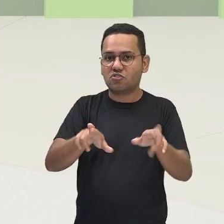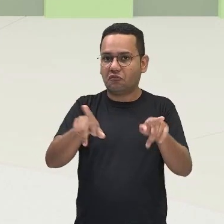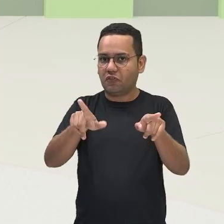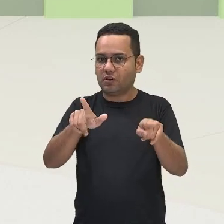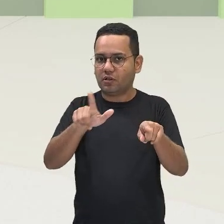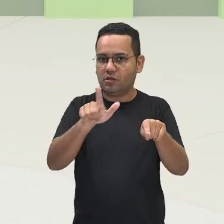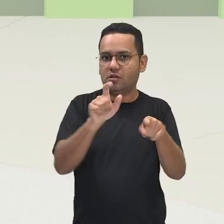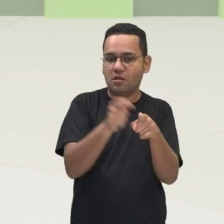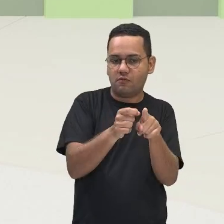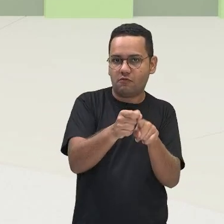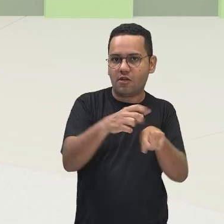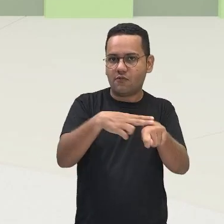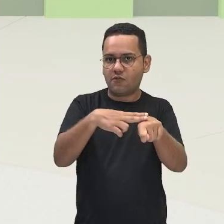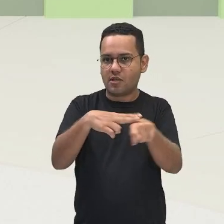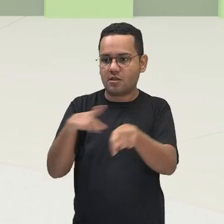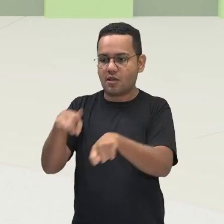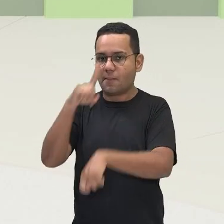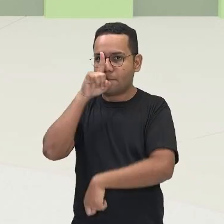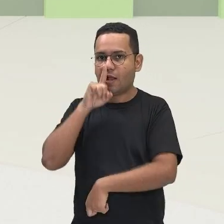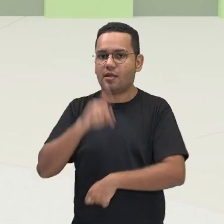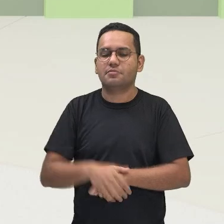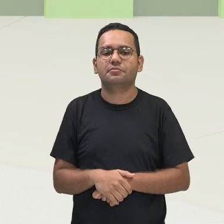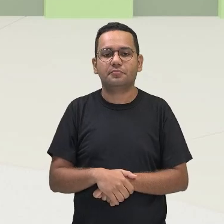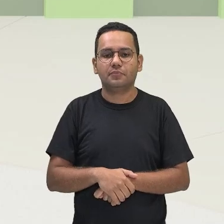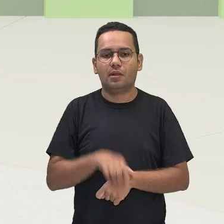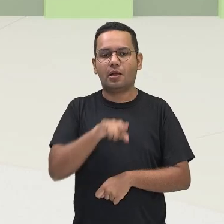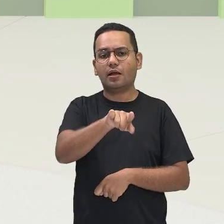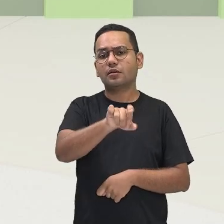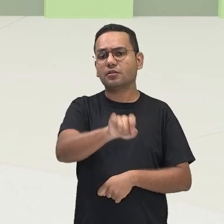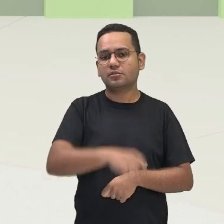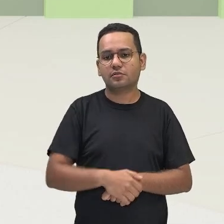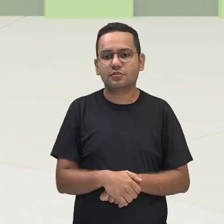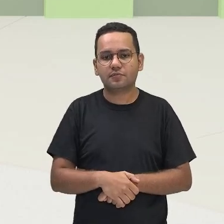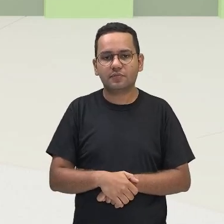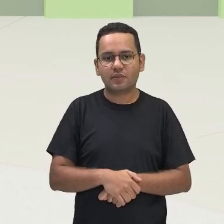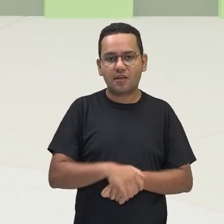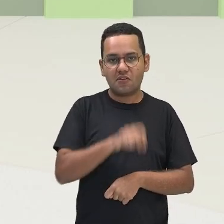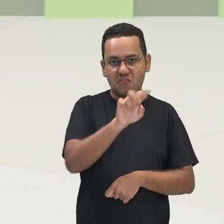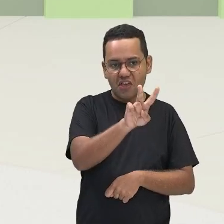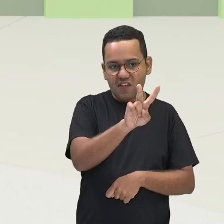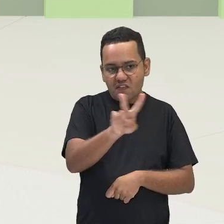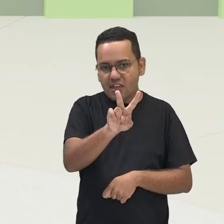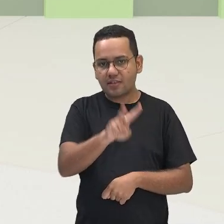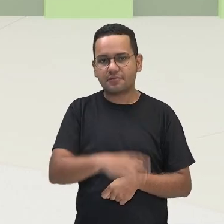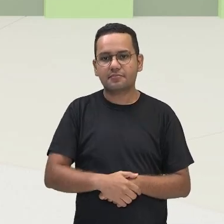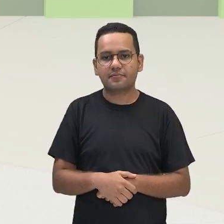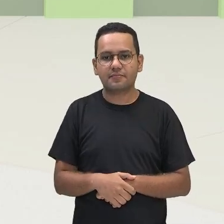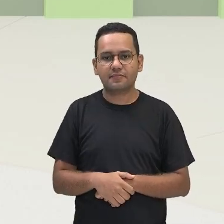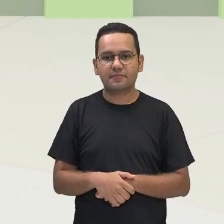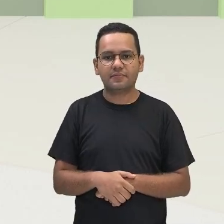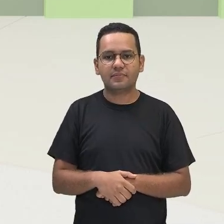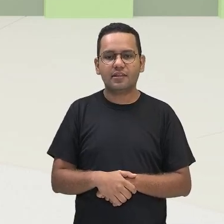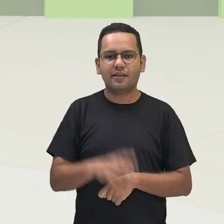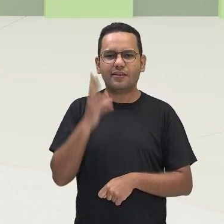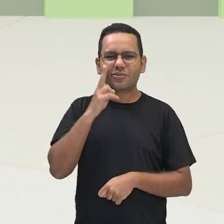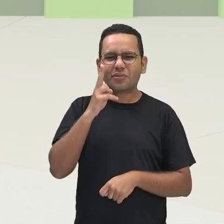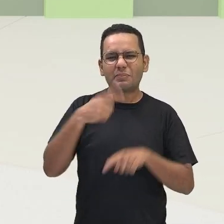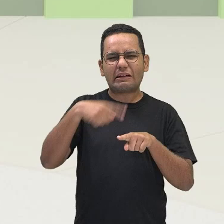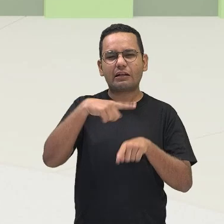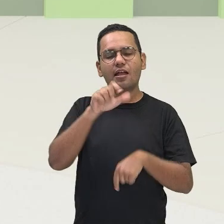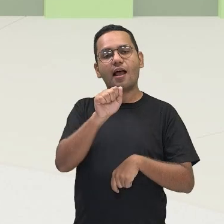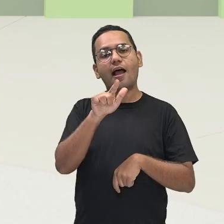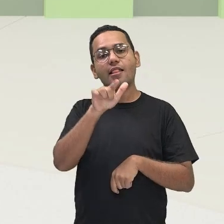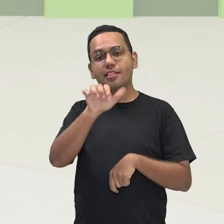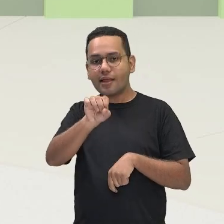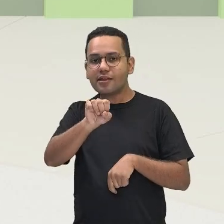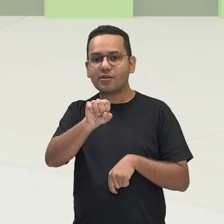uma amarela. Dentro ali da verde, a gente observa que existe o Vzinho, ou seja, é aqueles alelos, aquele gene que ela carrega, que